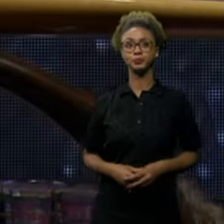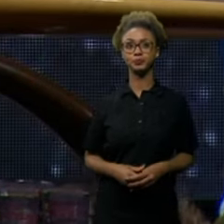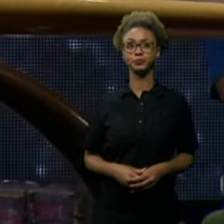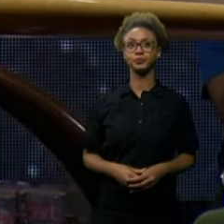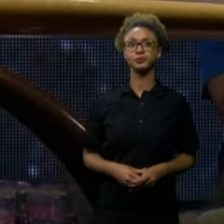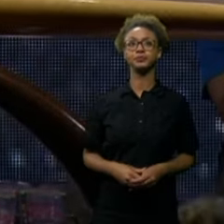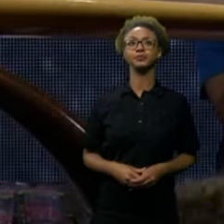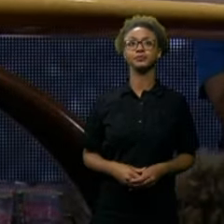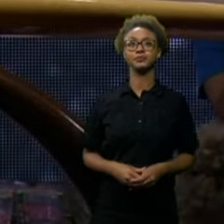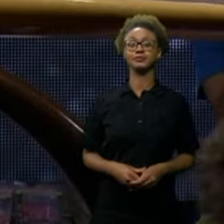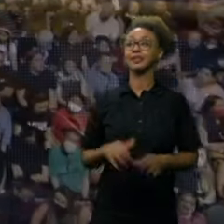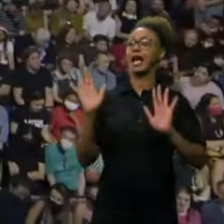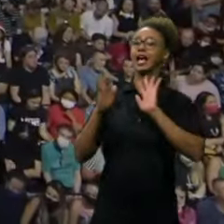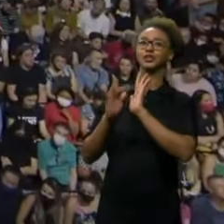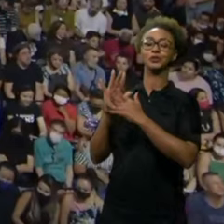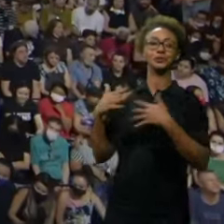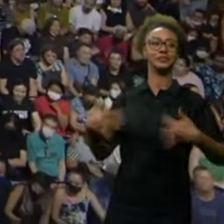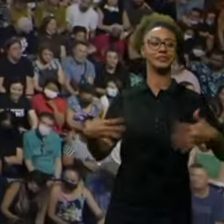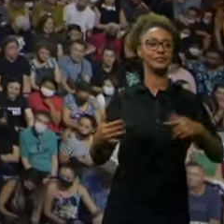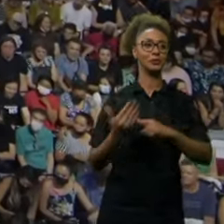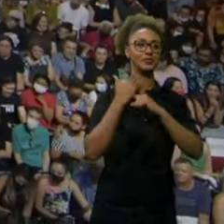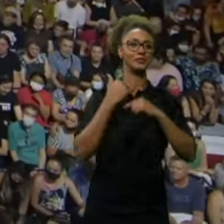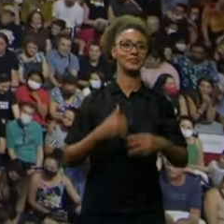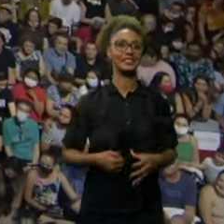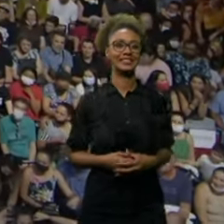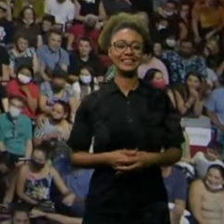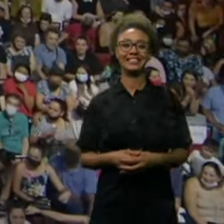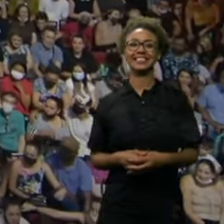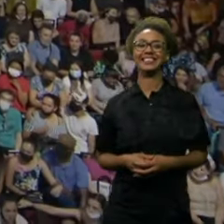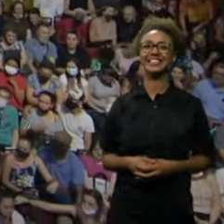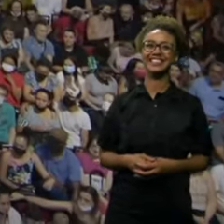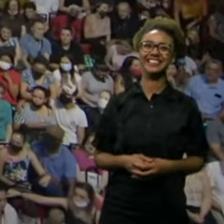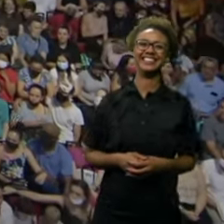E ai Jesus me ajuda a